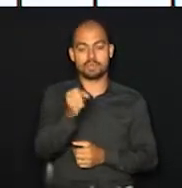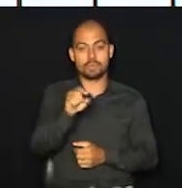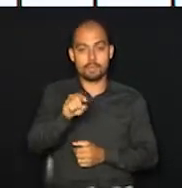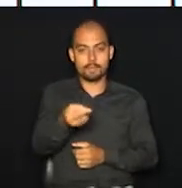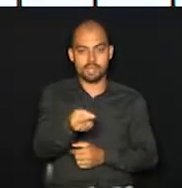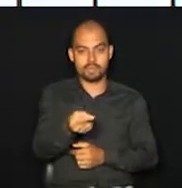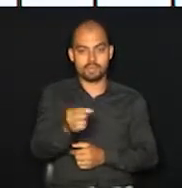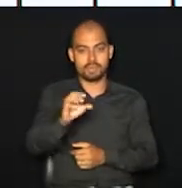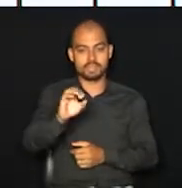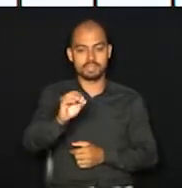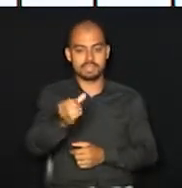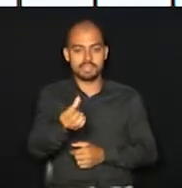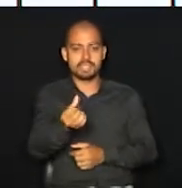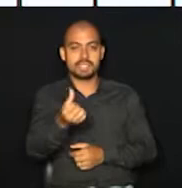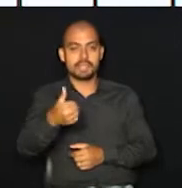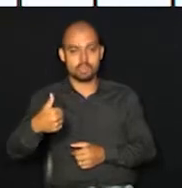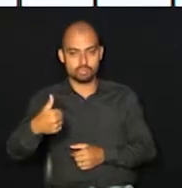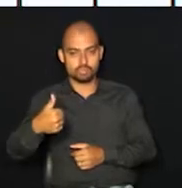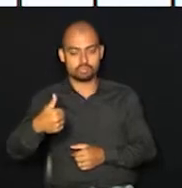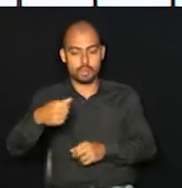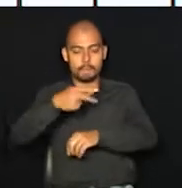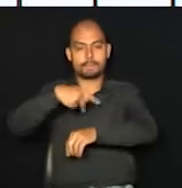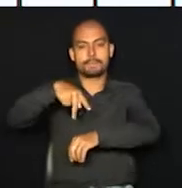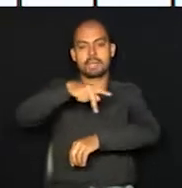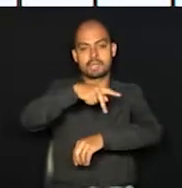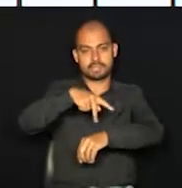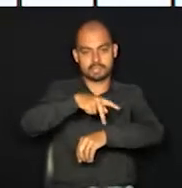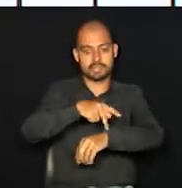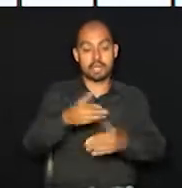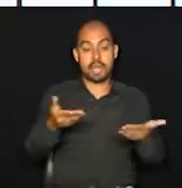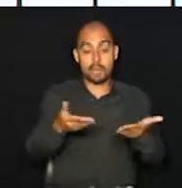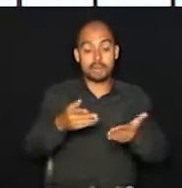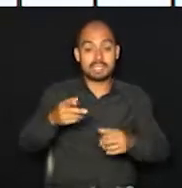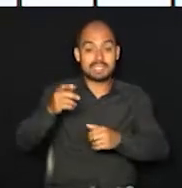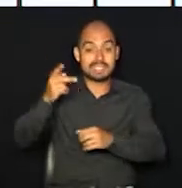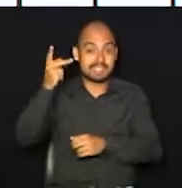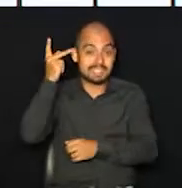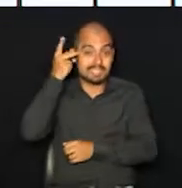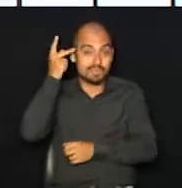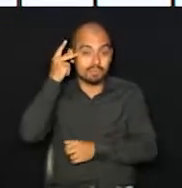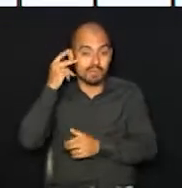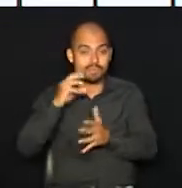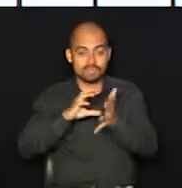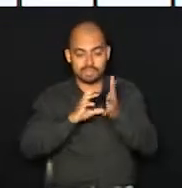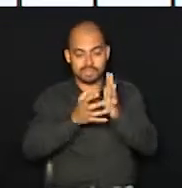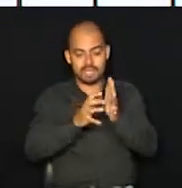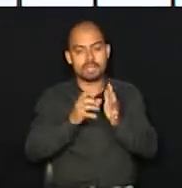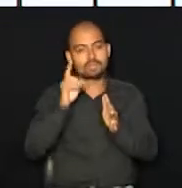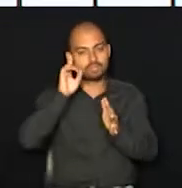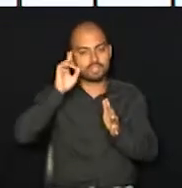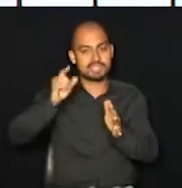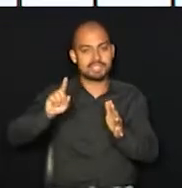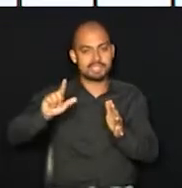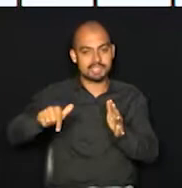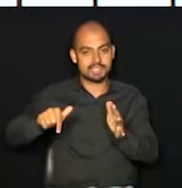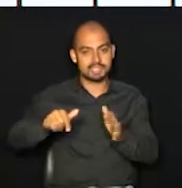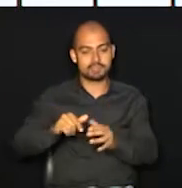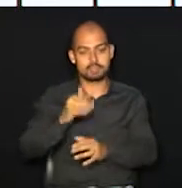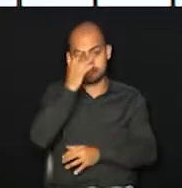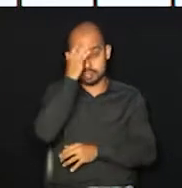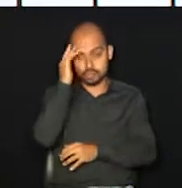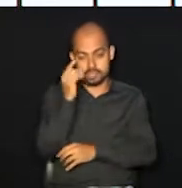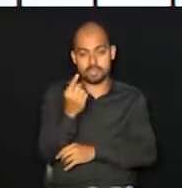168.061 óbitos no país. No estado de São Paulo é que os dados são até o dia 17.